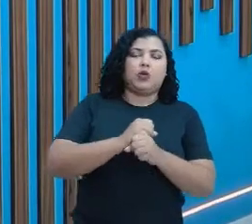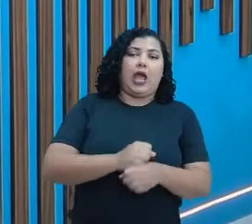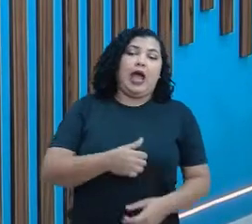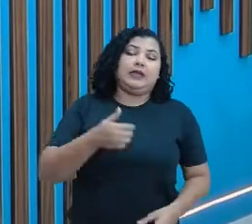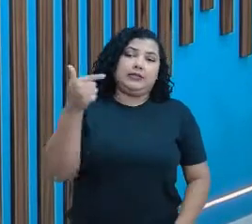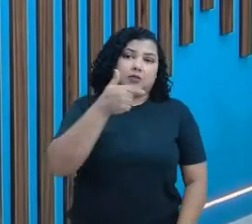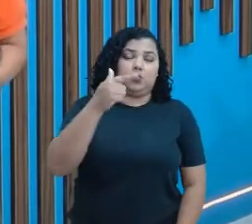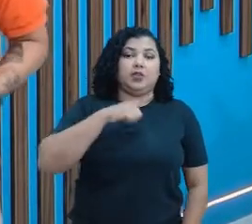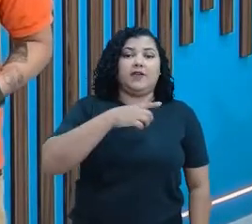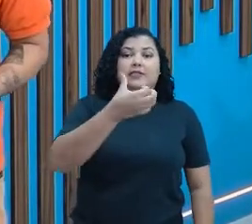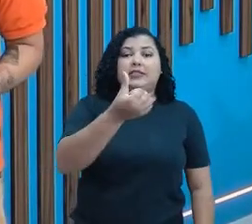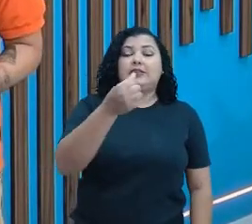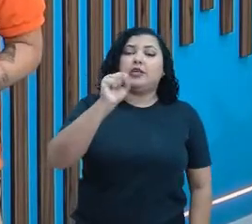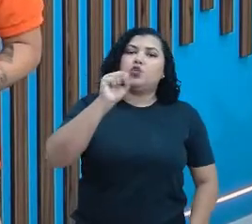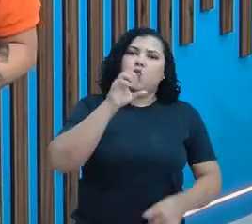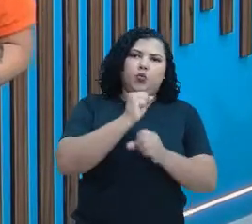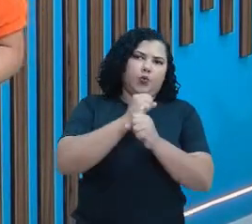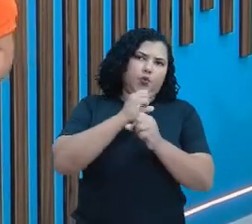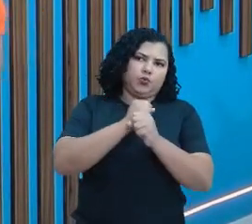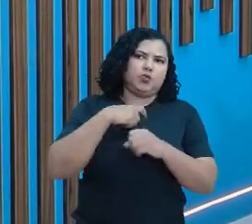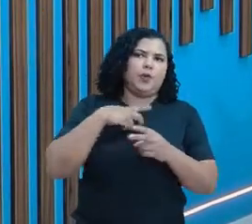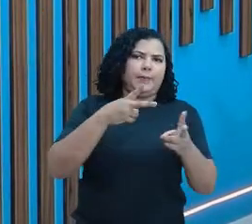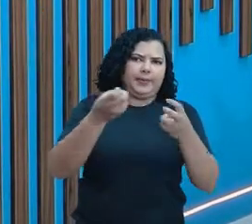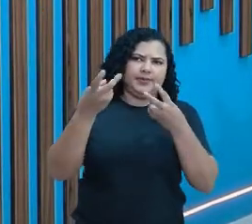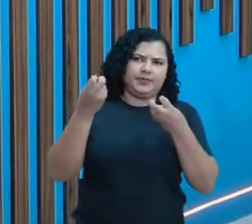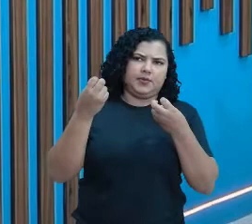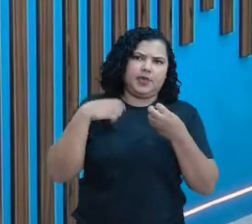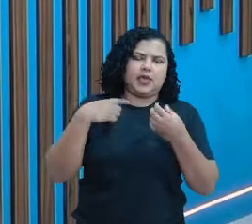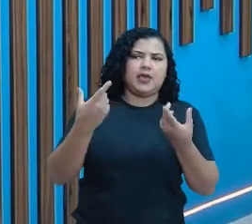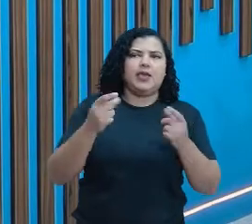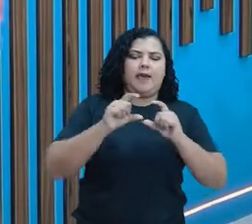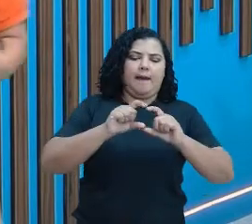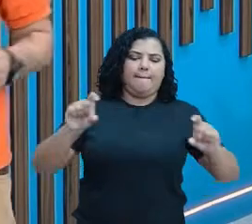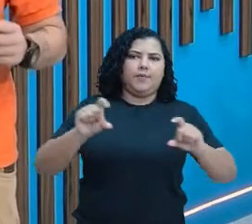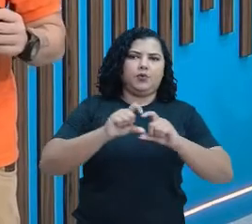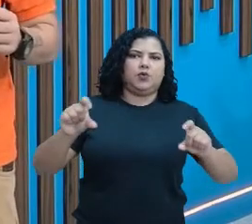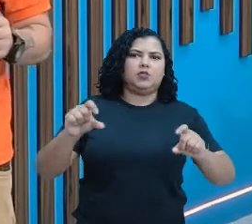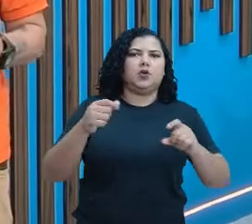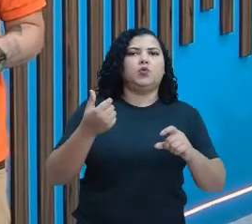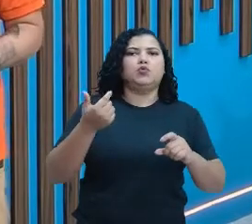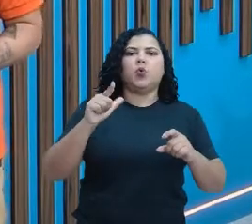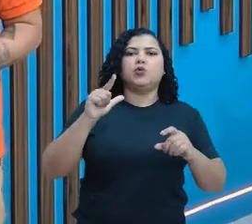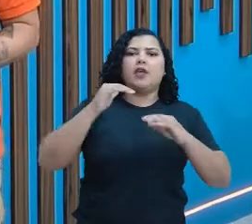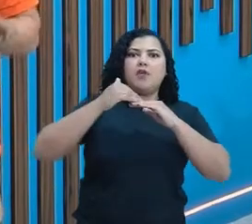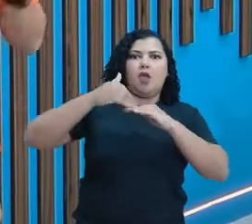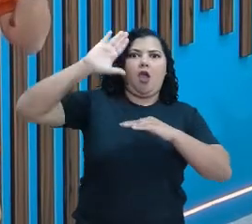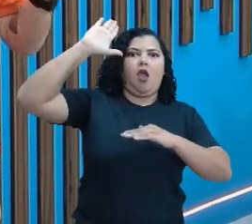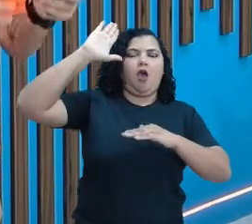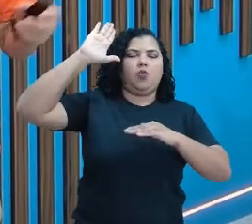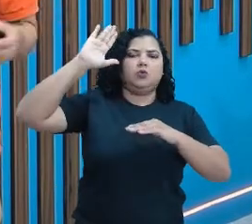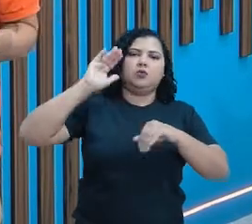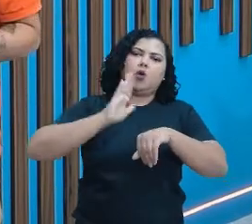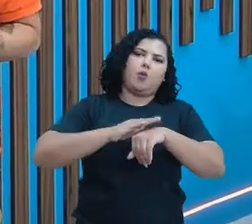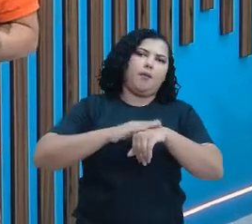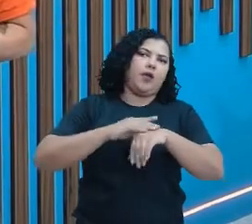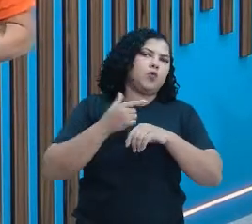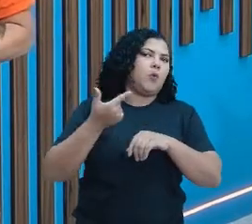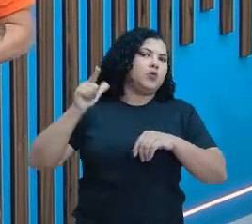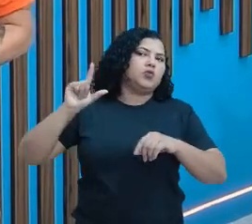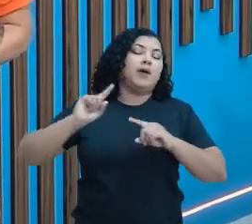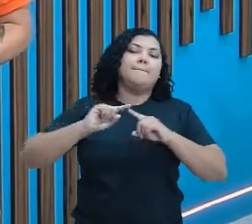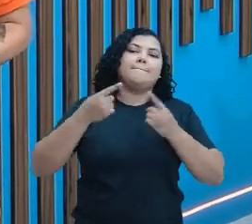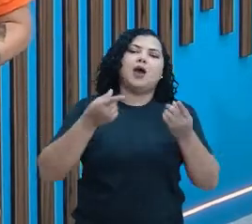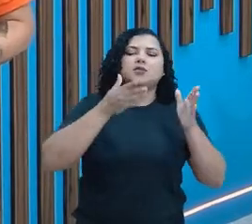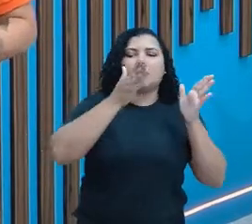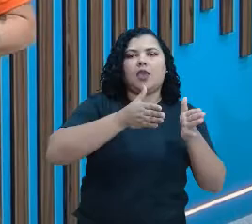ela fez 68 pontos. Então, perceba que essa pontuação dela aqui, ela não foi tão alta em algumas situações como as demais, mas